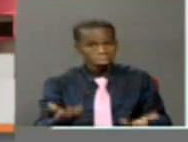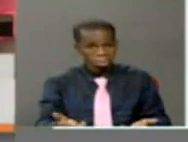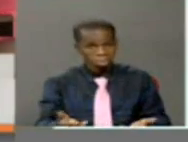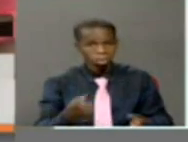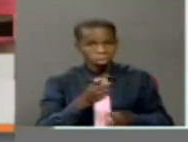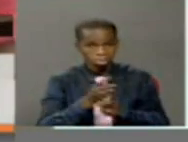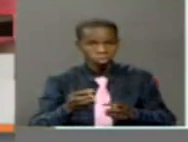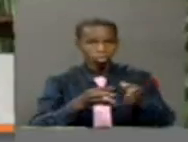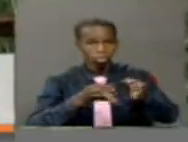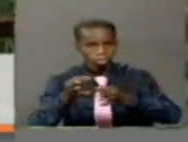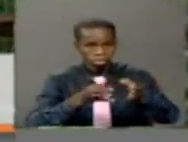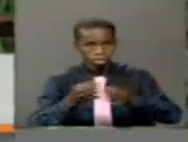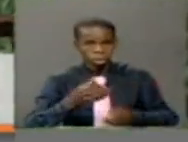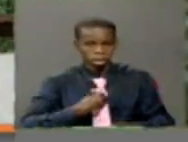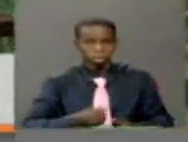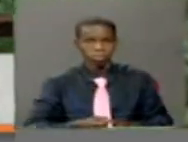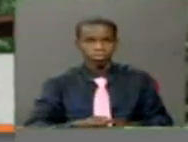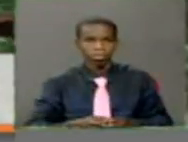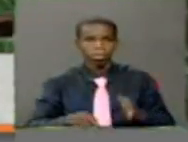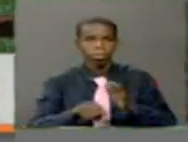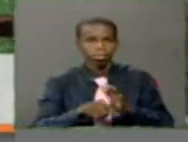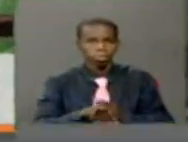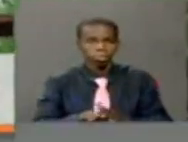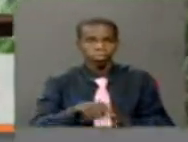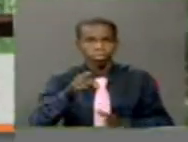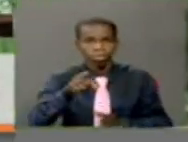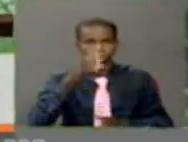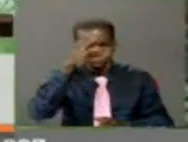de encher os olhos. Aparecia aqui um homem